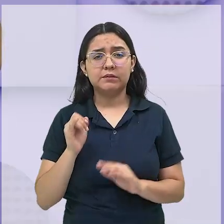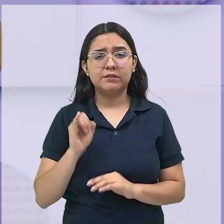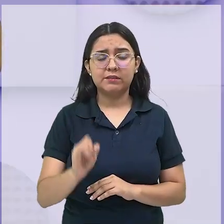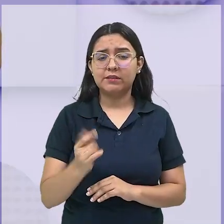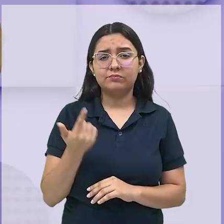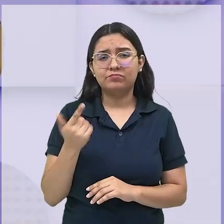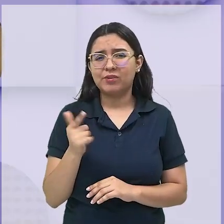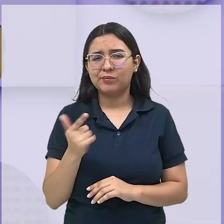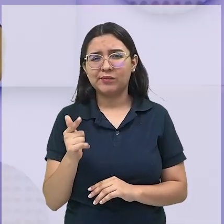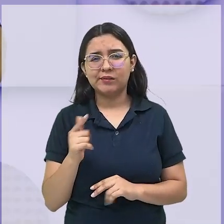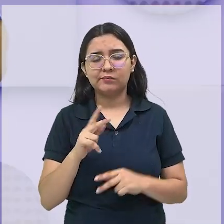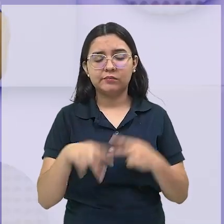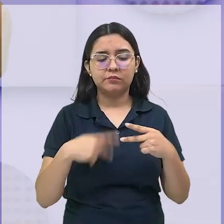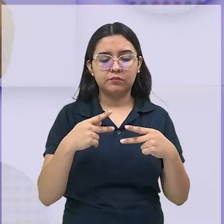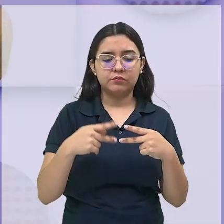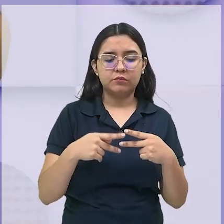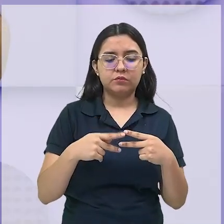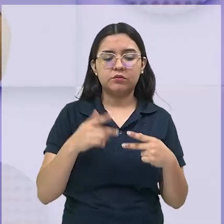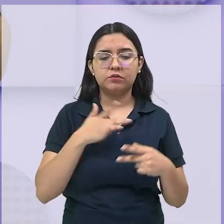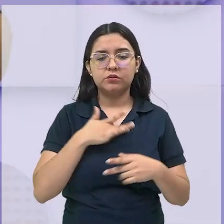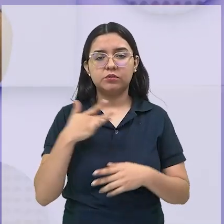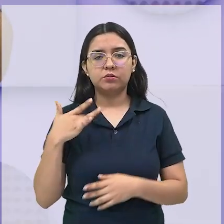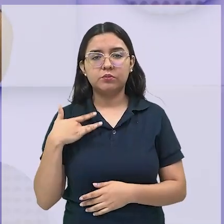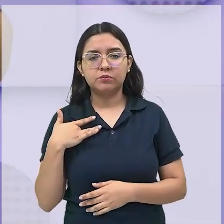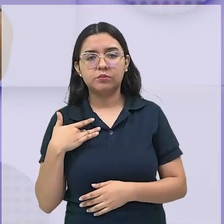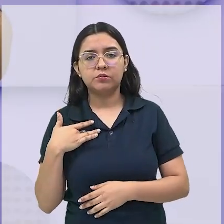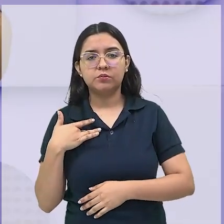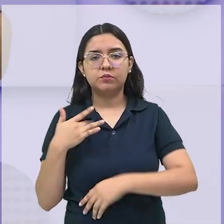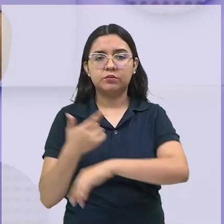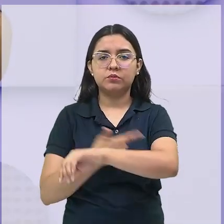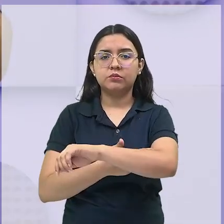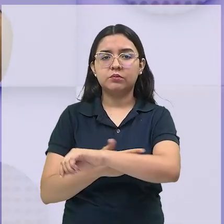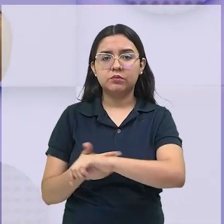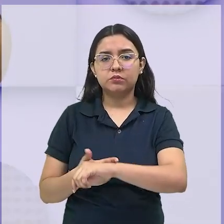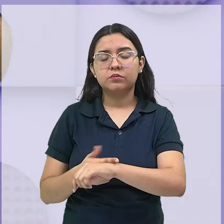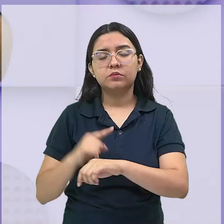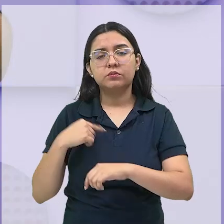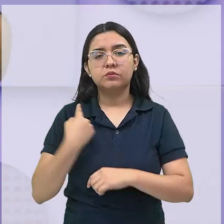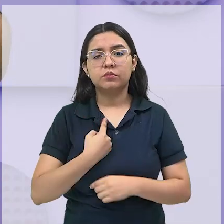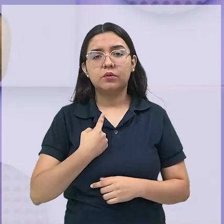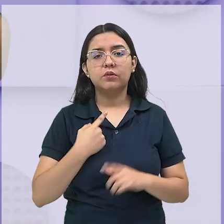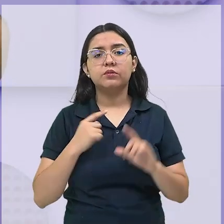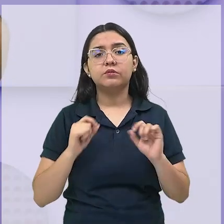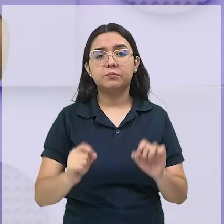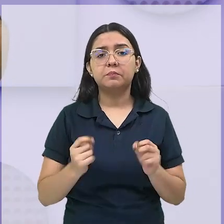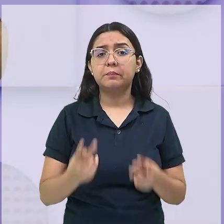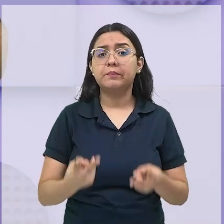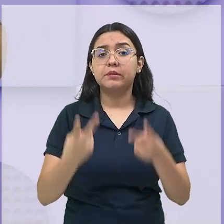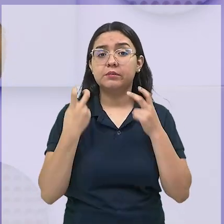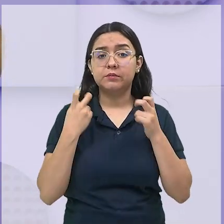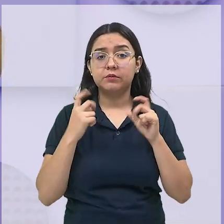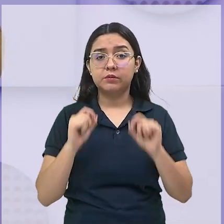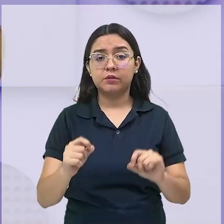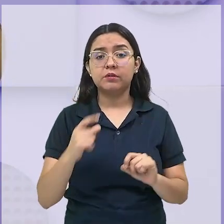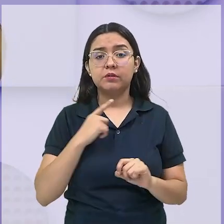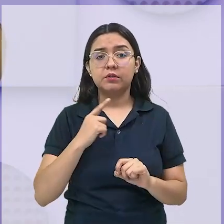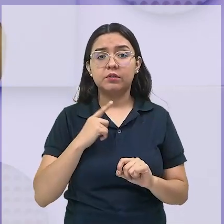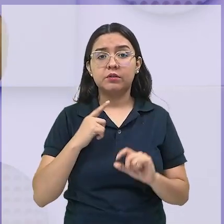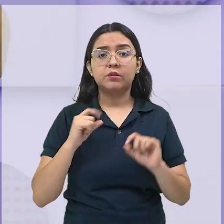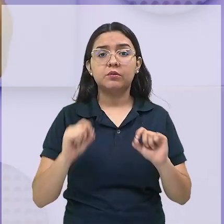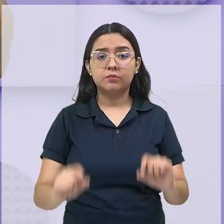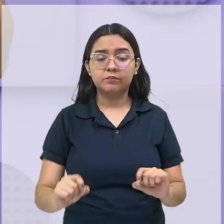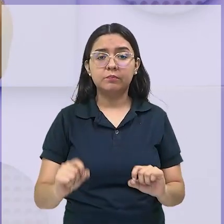boa administração, seja na saúde ou na educação, nós presenciamos, infelizmente, um tipo de morte